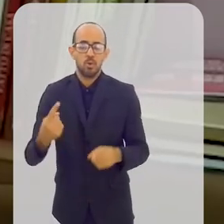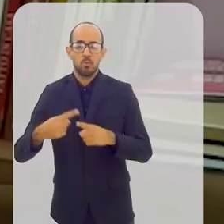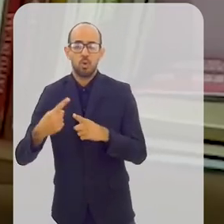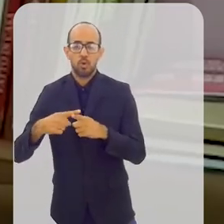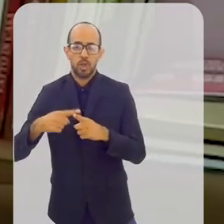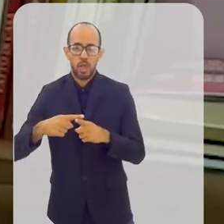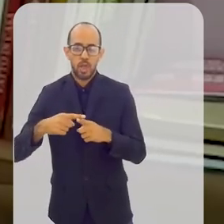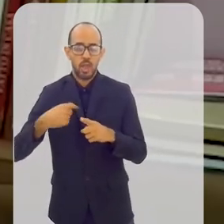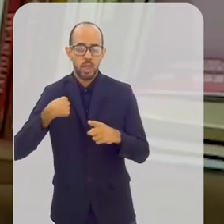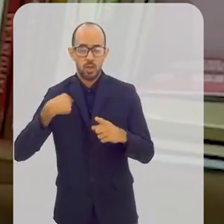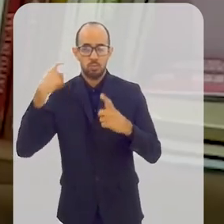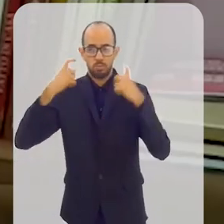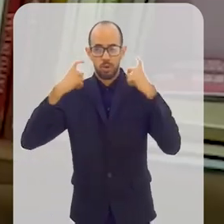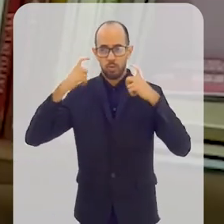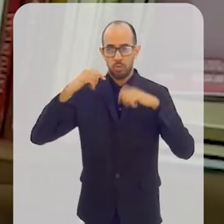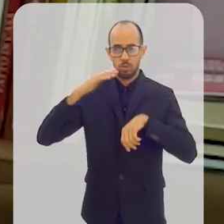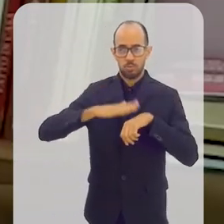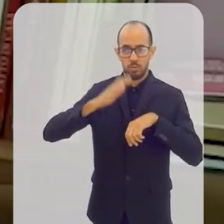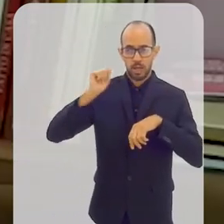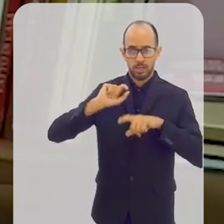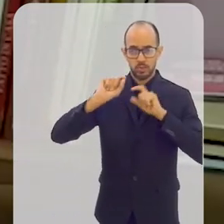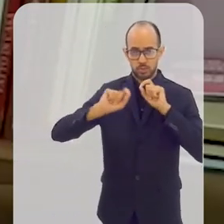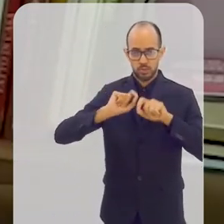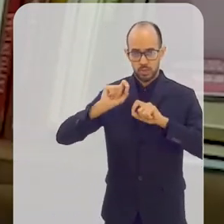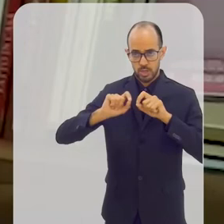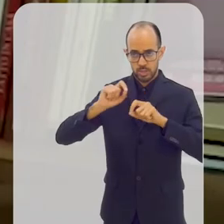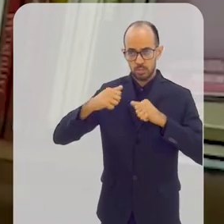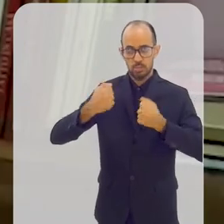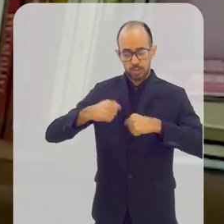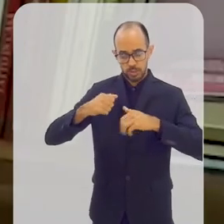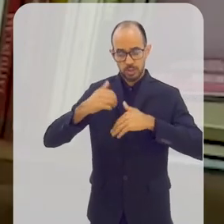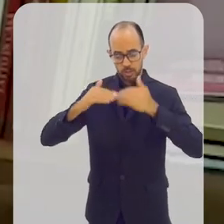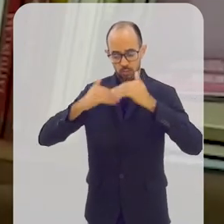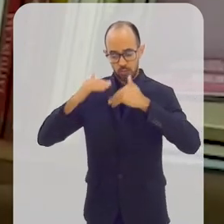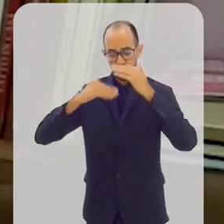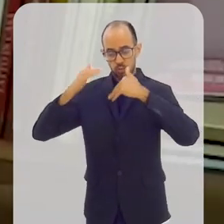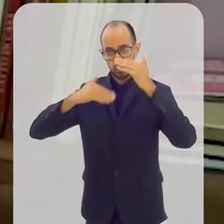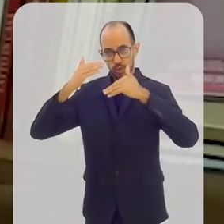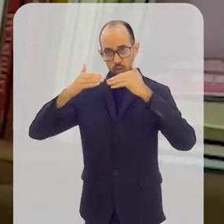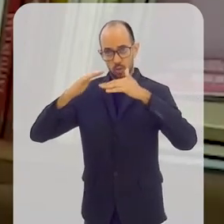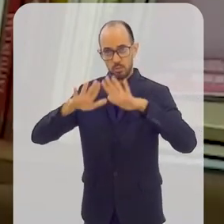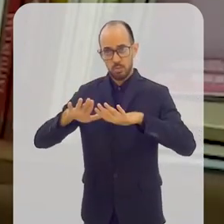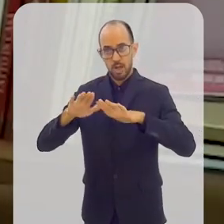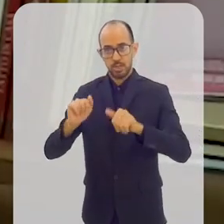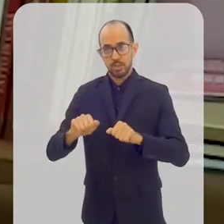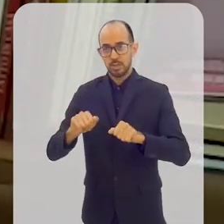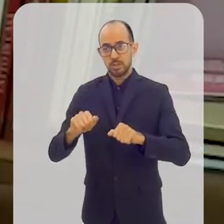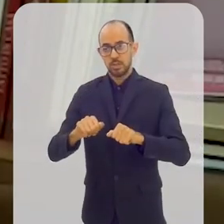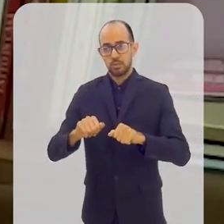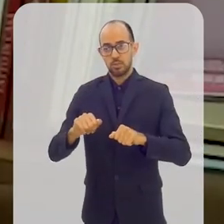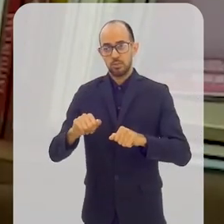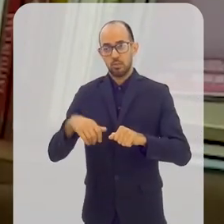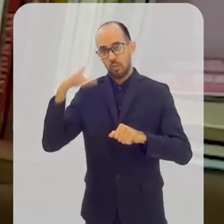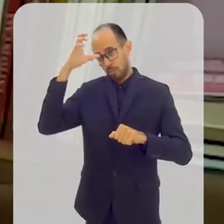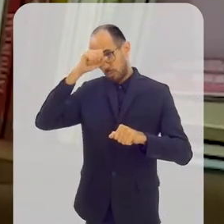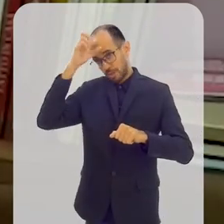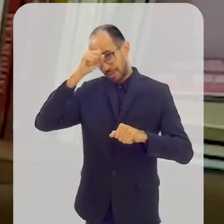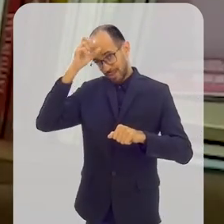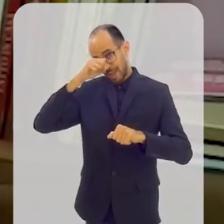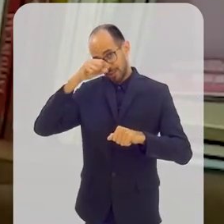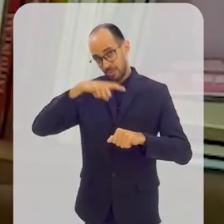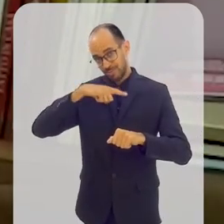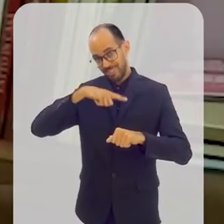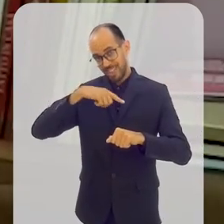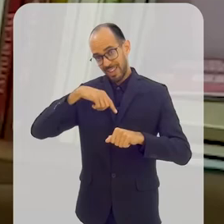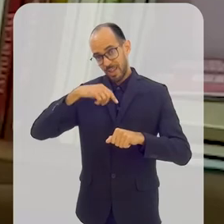Porque isso é uma coisa que eu me preocupo mais do que tudo. Quer dizer, a gente precisa ter o sucesso da aplicação. Mas tem um aprendizado que é maior do